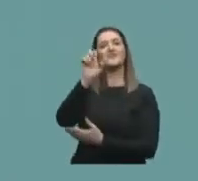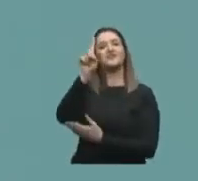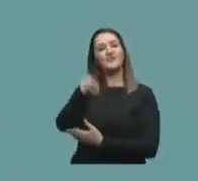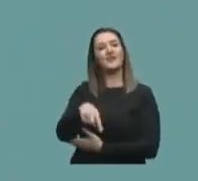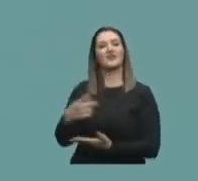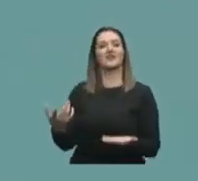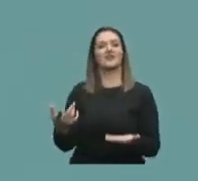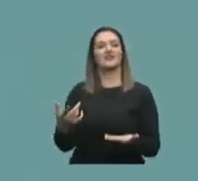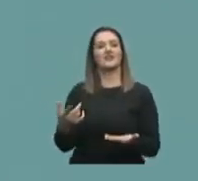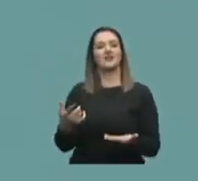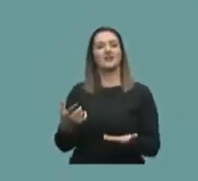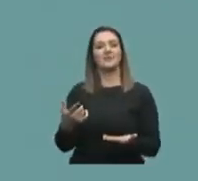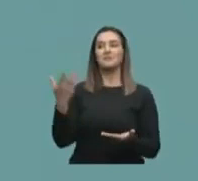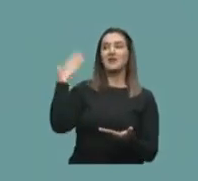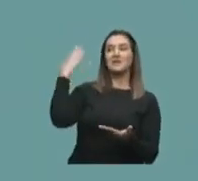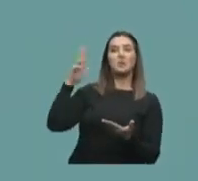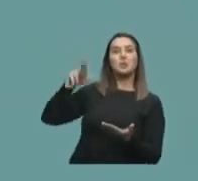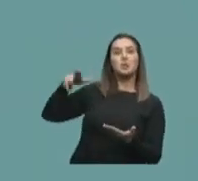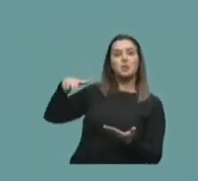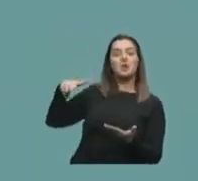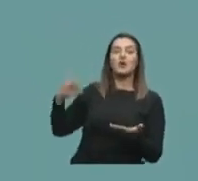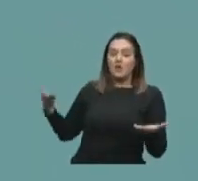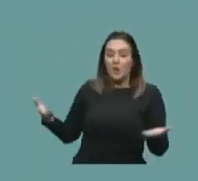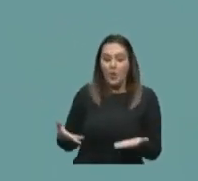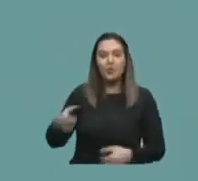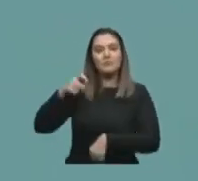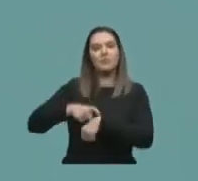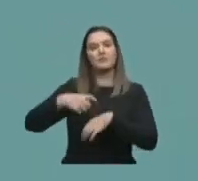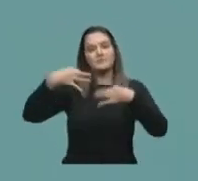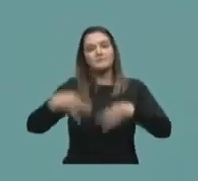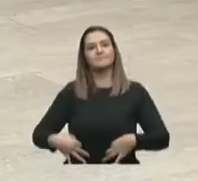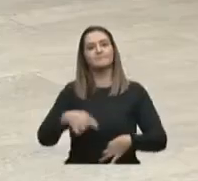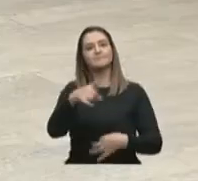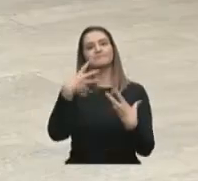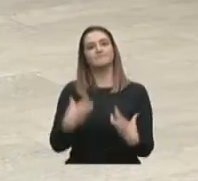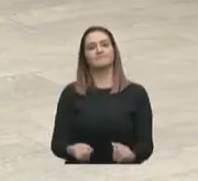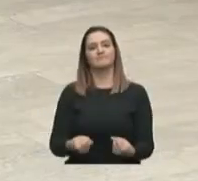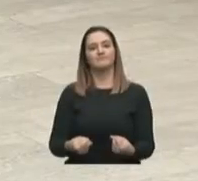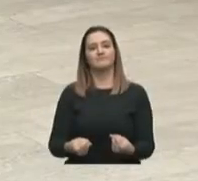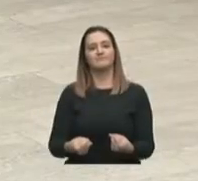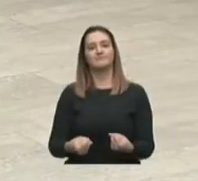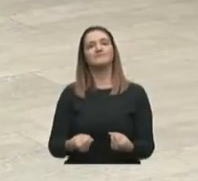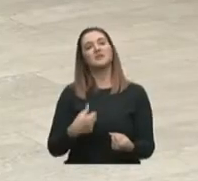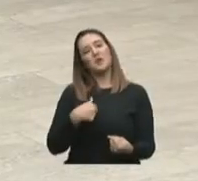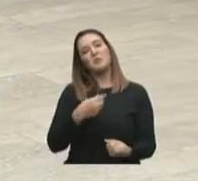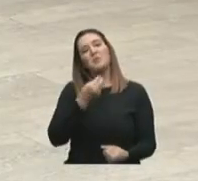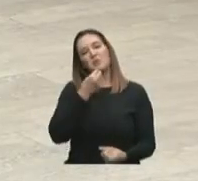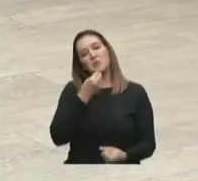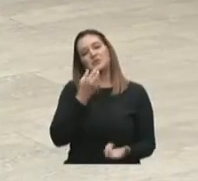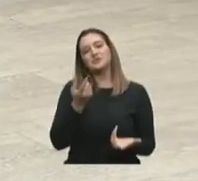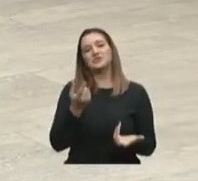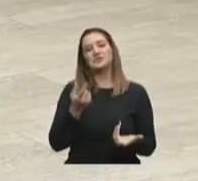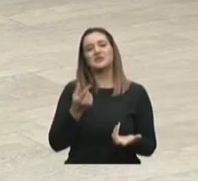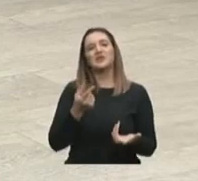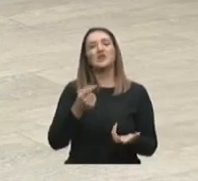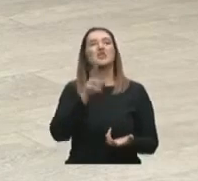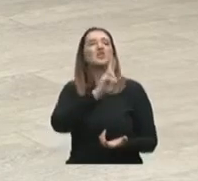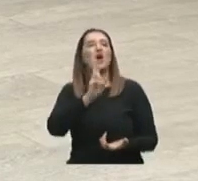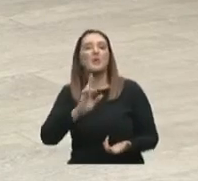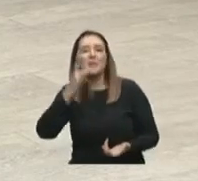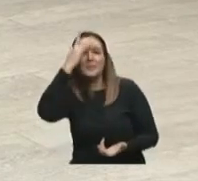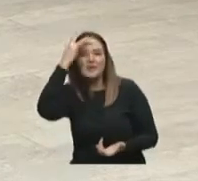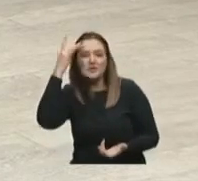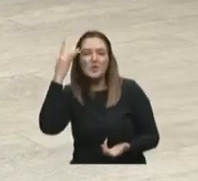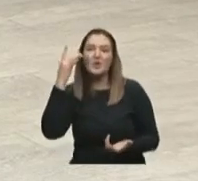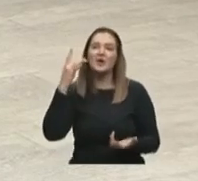fazer o que você nunca fez e que tem que fazer a partir de agora. Eu poderia citar vários nomes de pessoas que estão